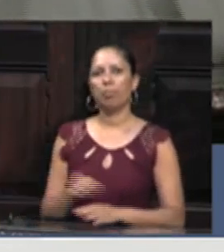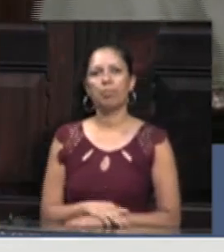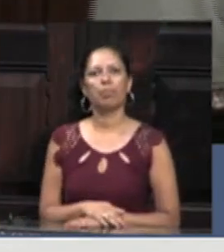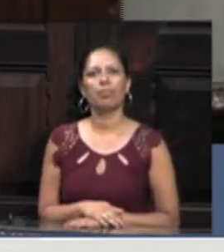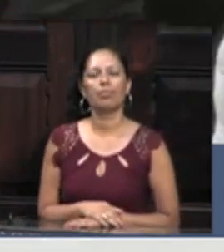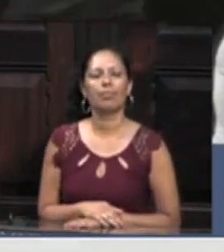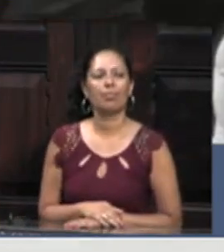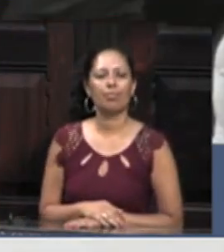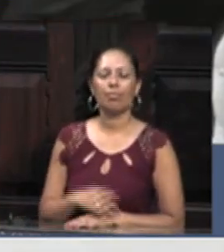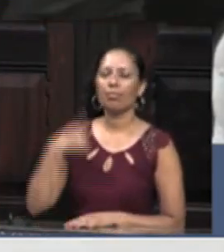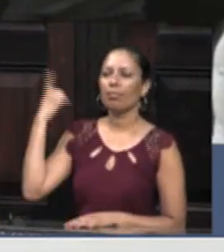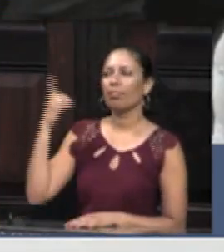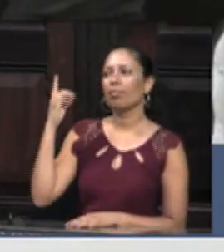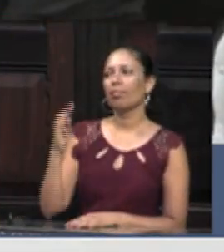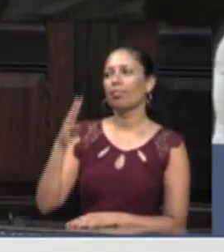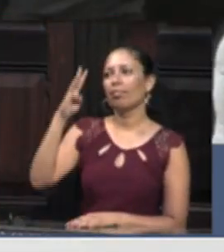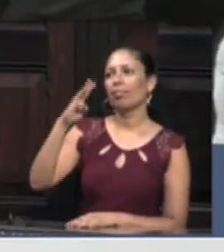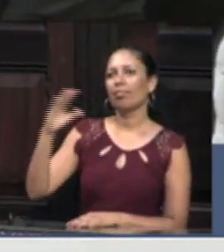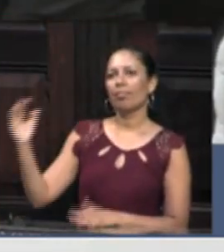Deputado Valdec Carneiro.